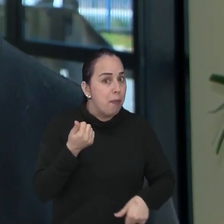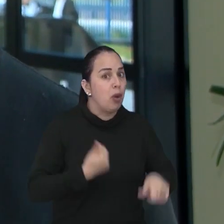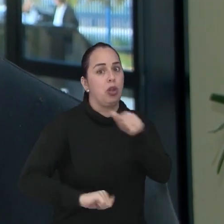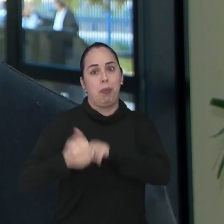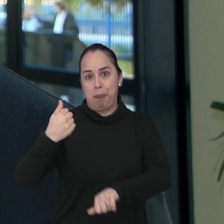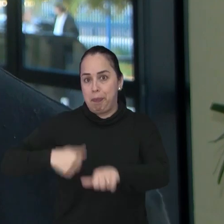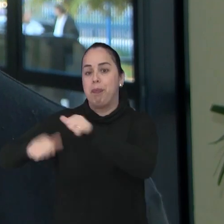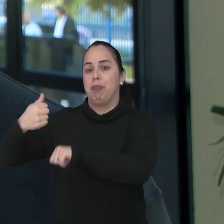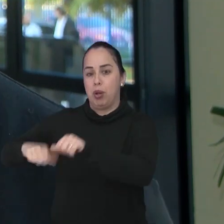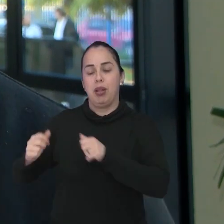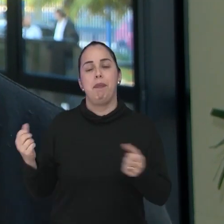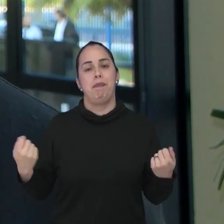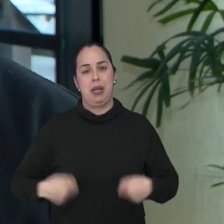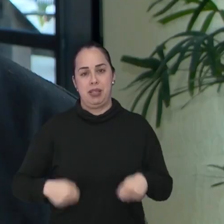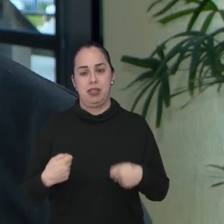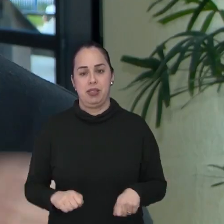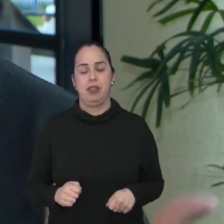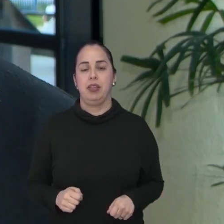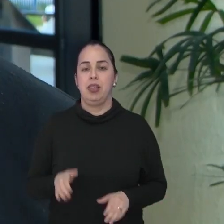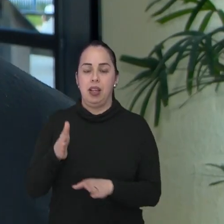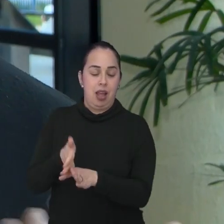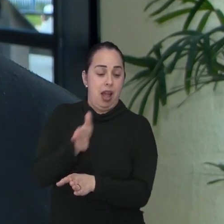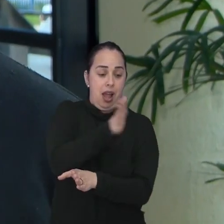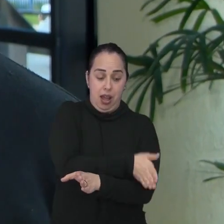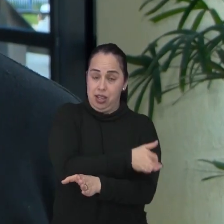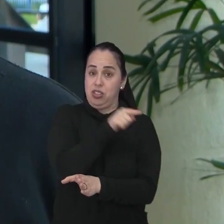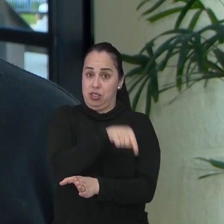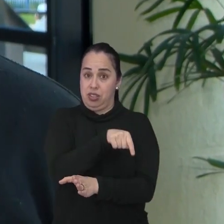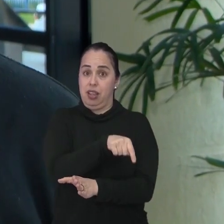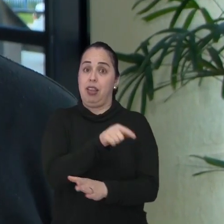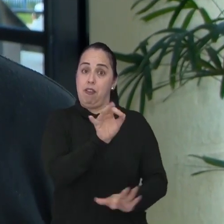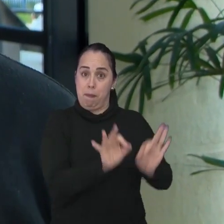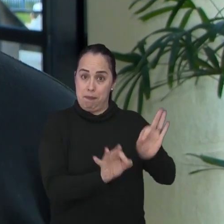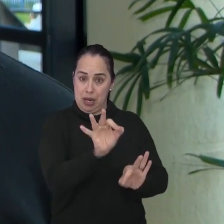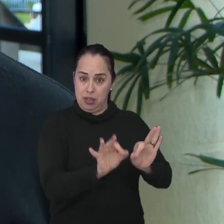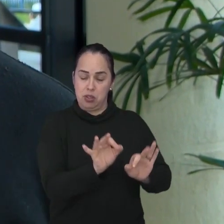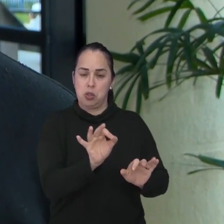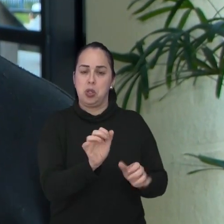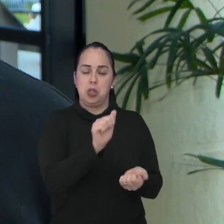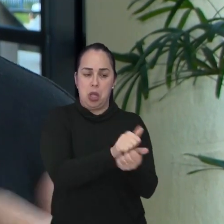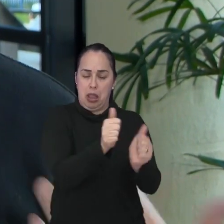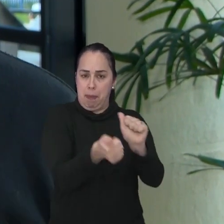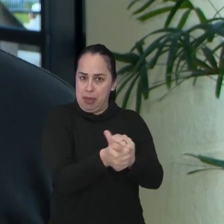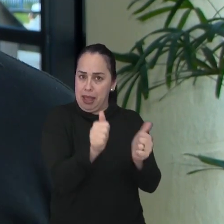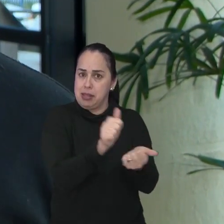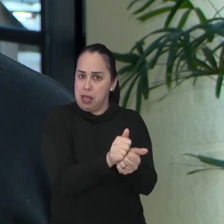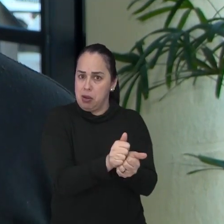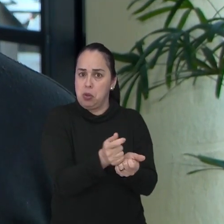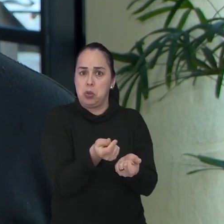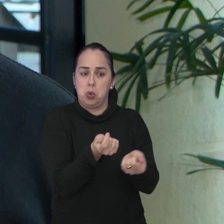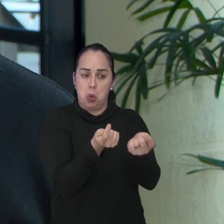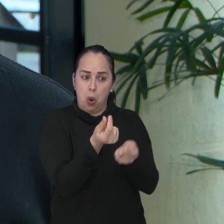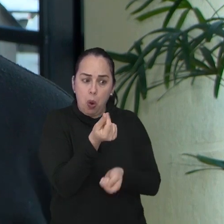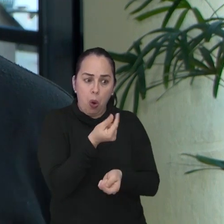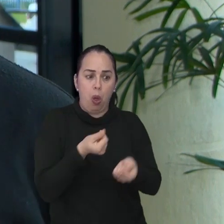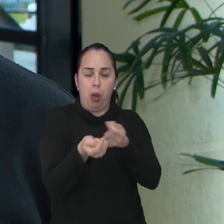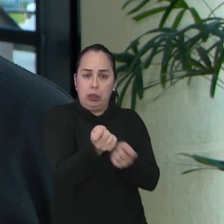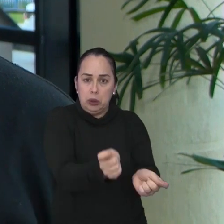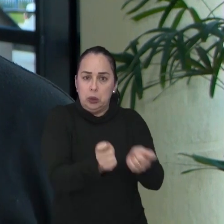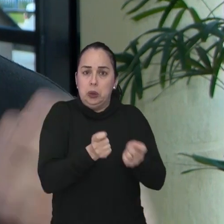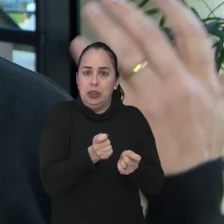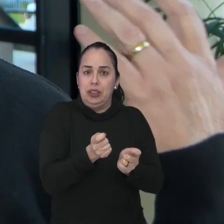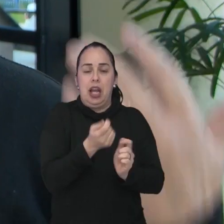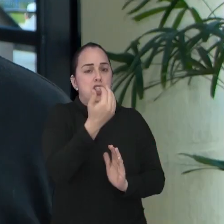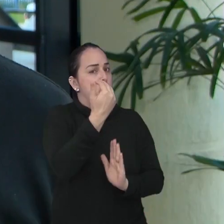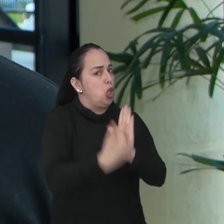tempo, mudanças foram necessárias. Teve um plano antes de estabilização da economia, de ajuste das contas do